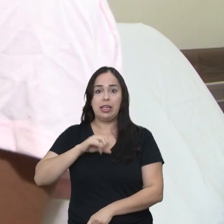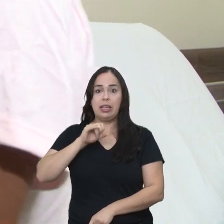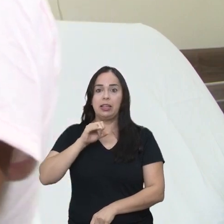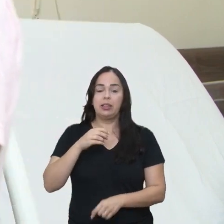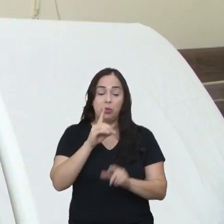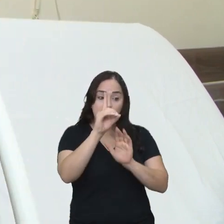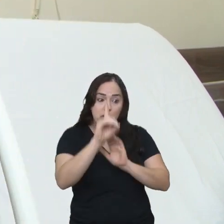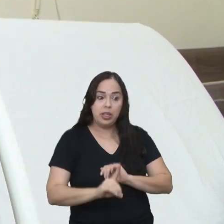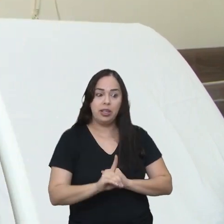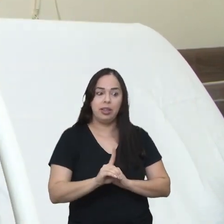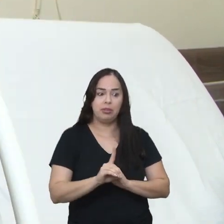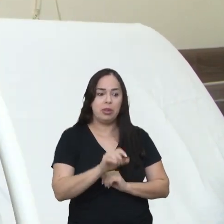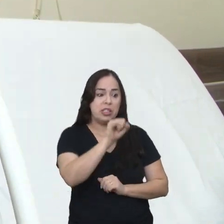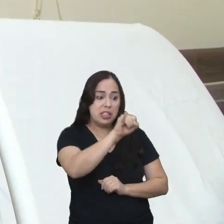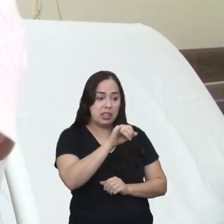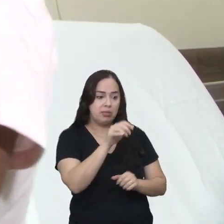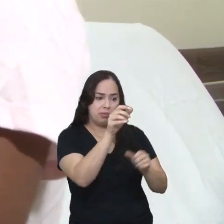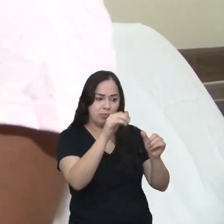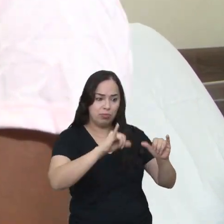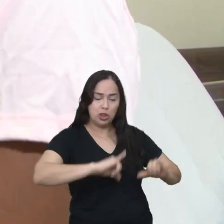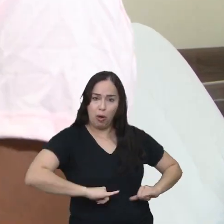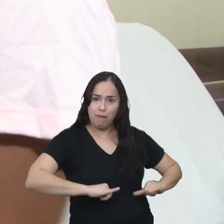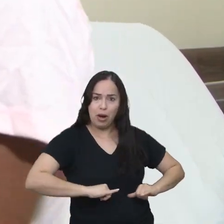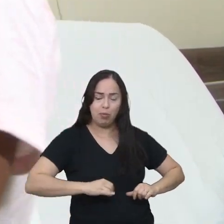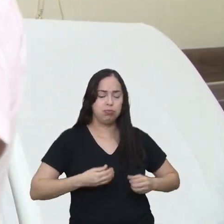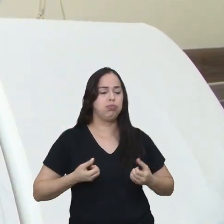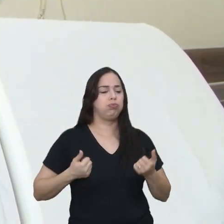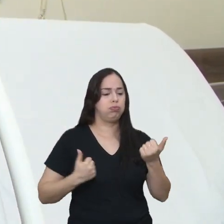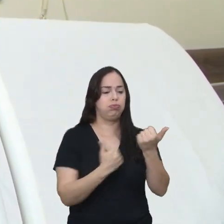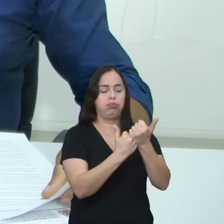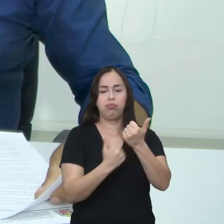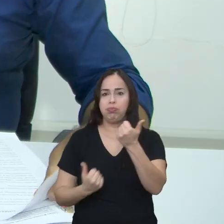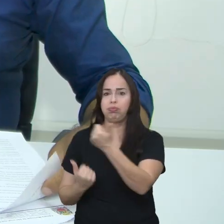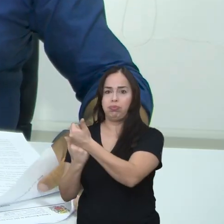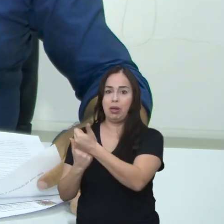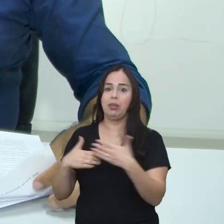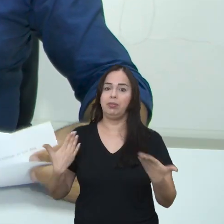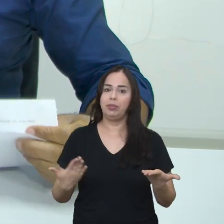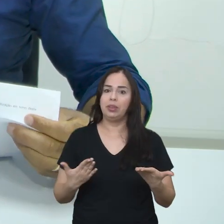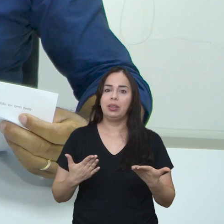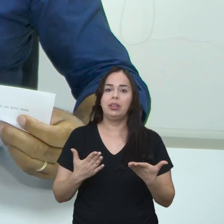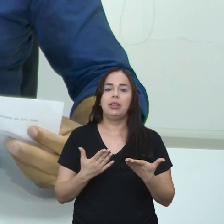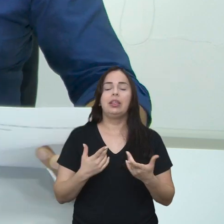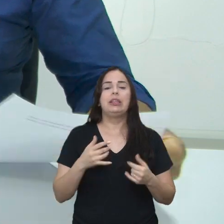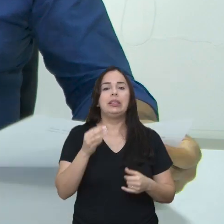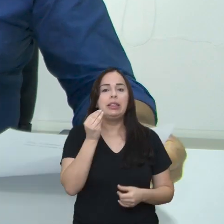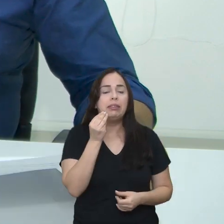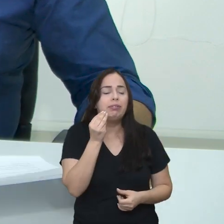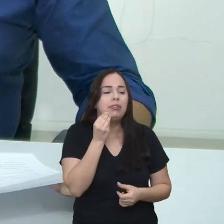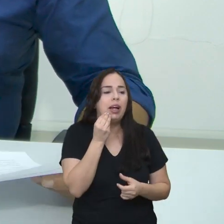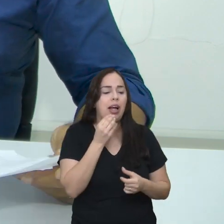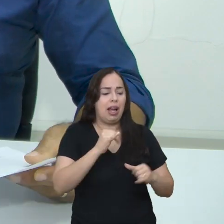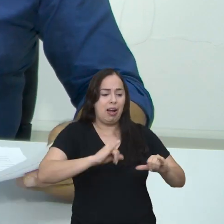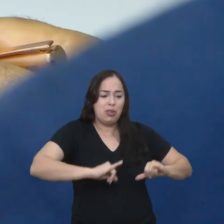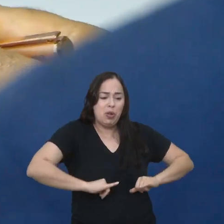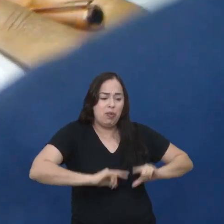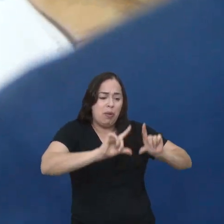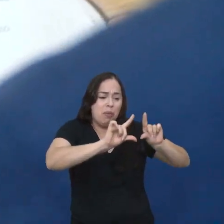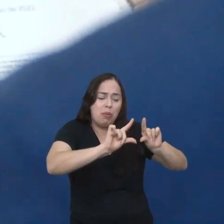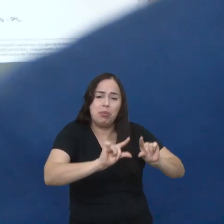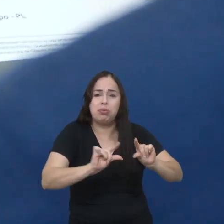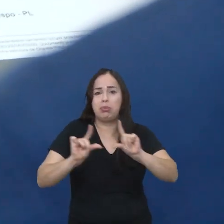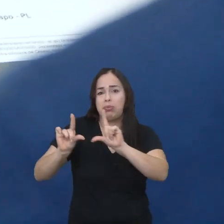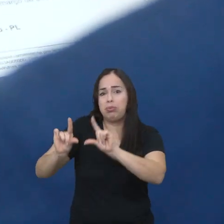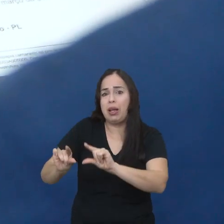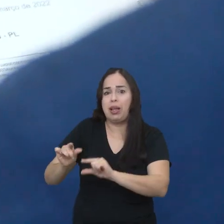a garantir direitos das mulheres que sofram perda da gestacional segundo o parlamentar esta medida seria uma